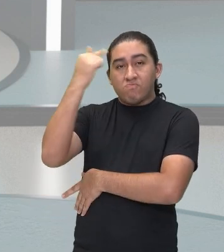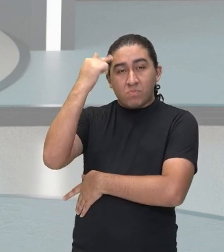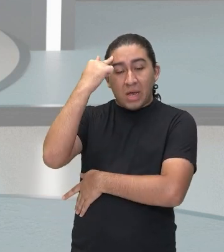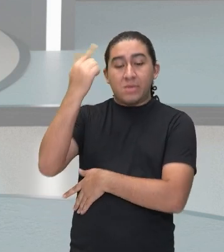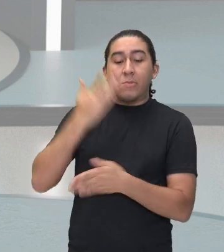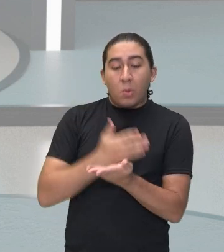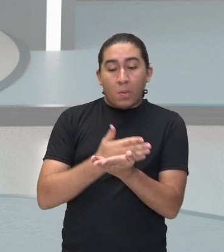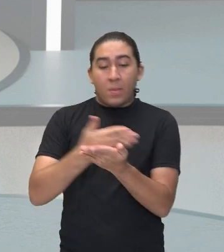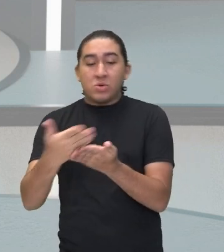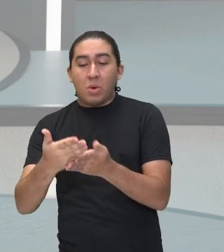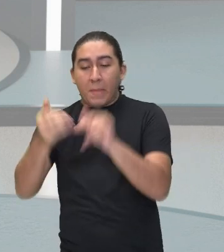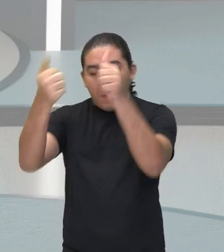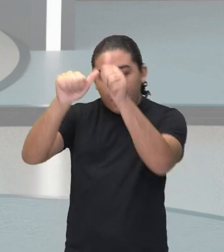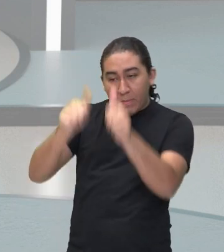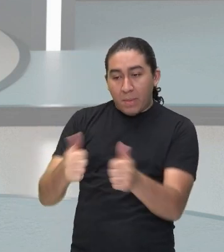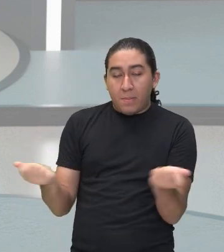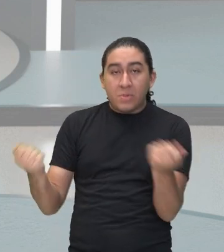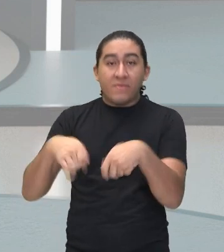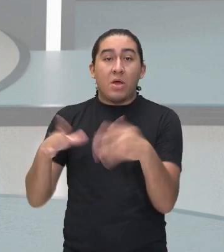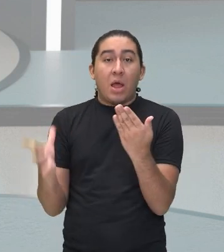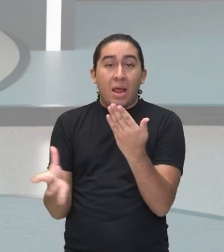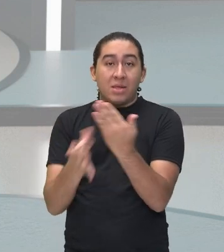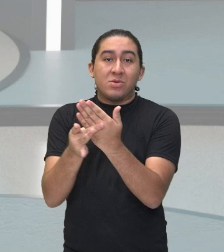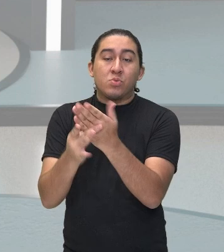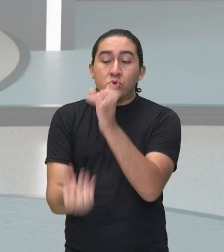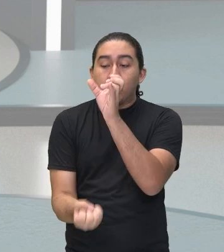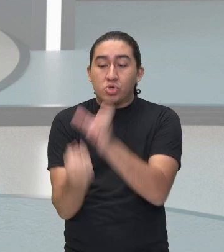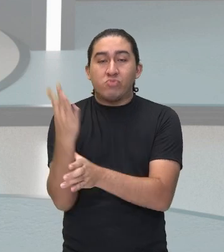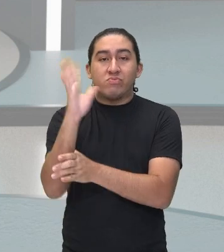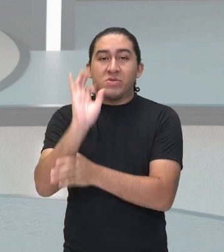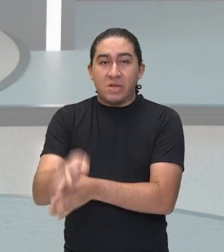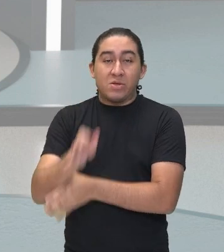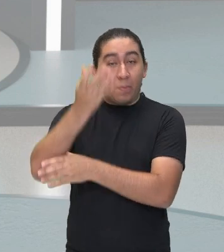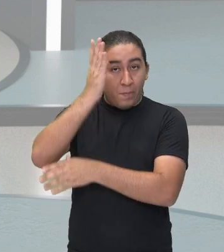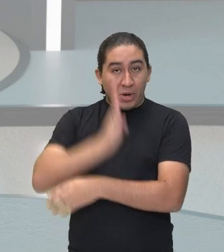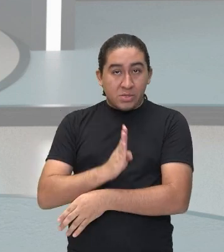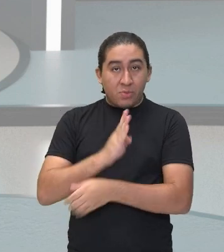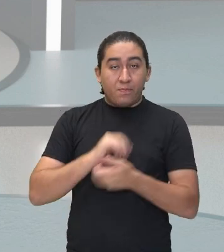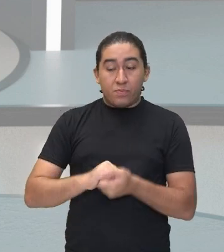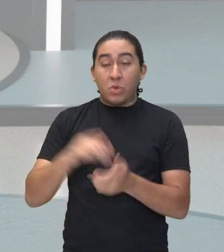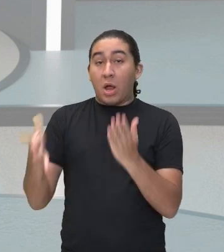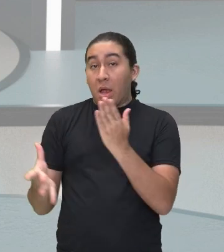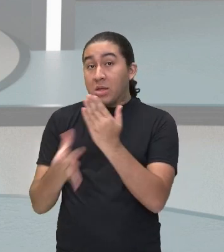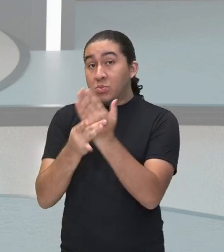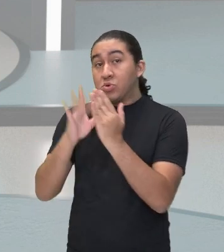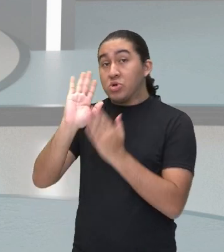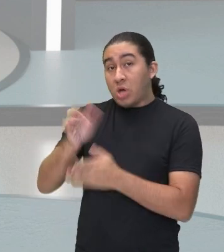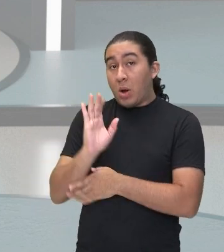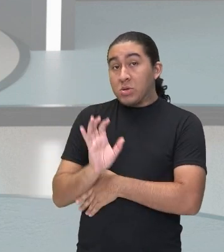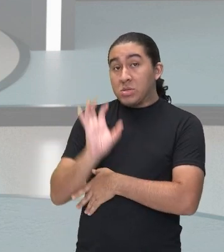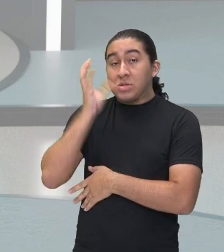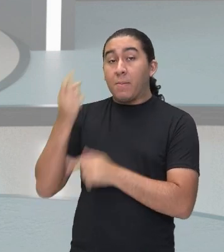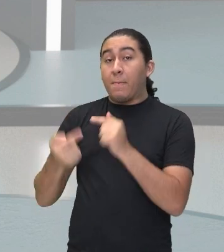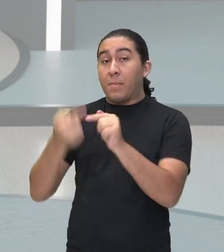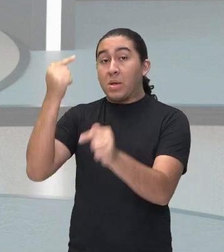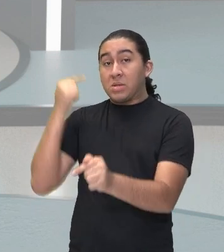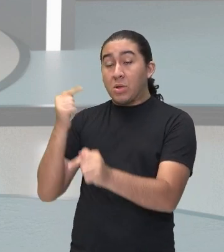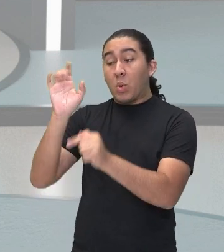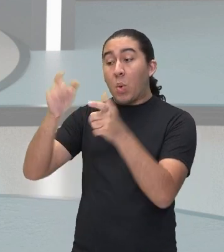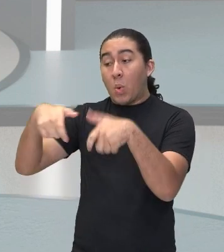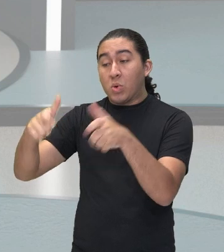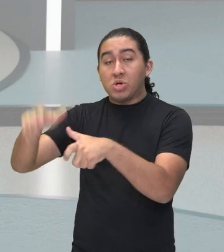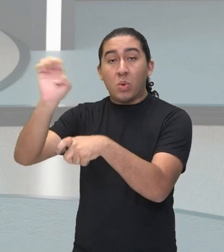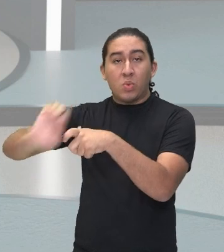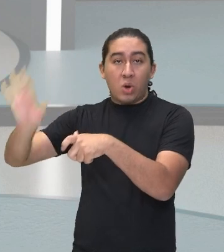que o realismo viesse com toda a força no Brasil. O realismo já acontecia lá na Europa, em